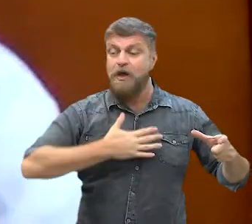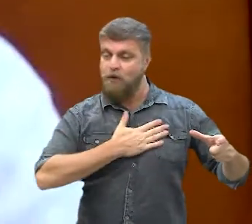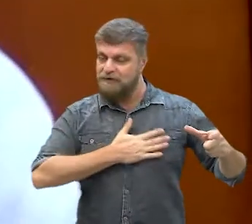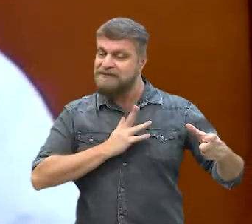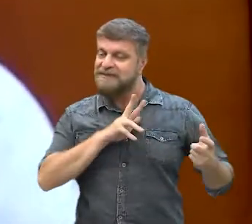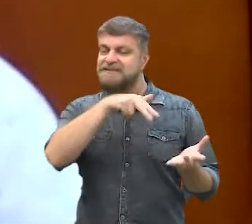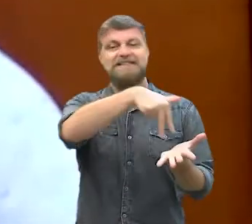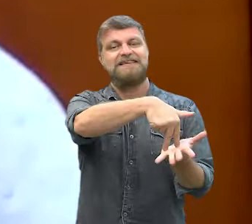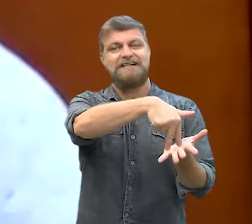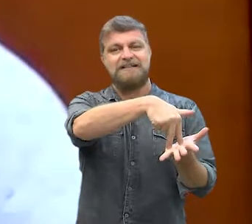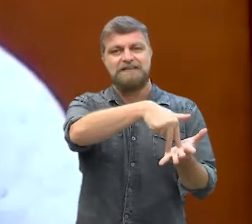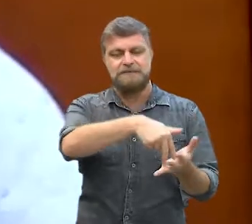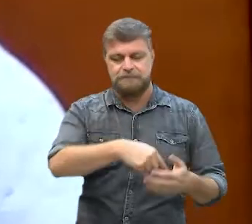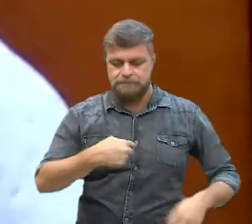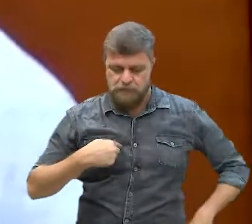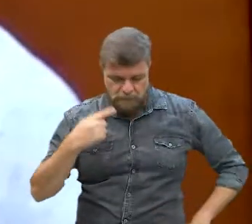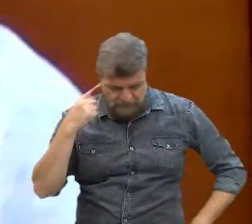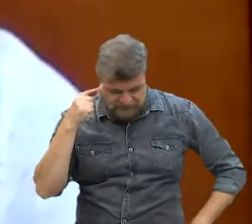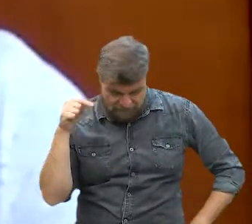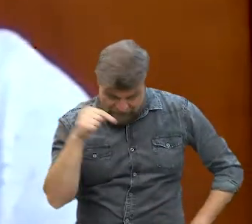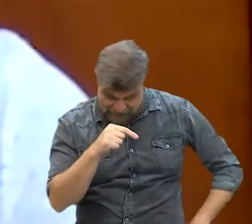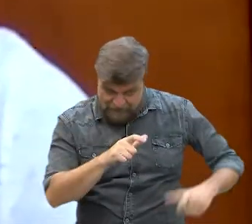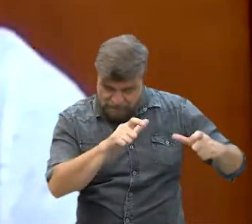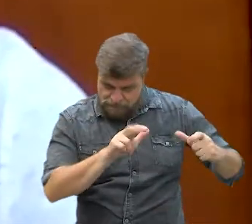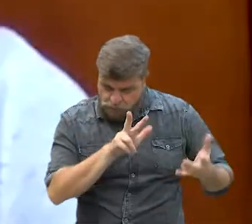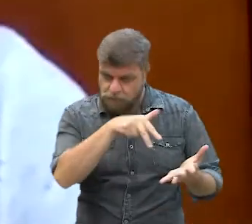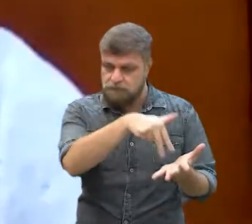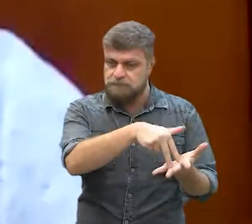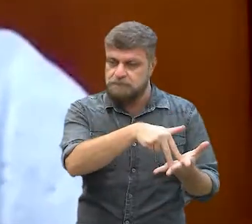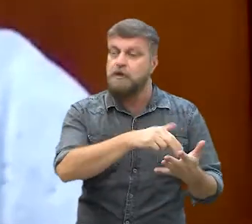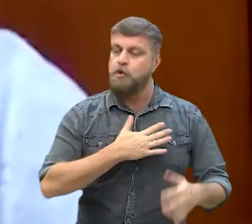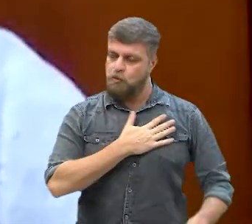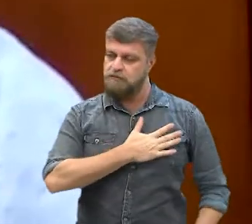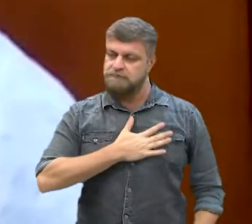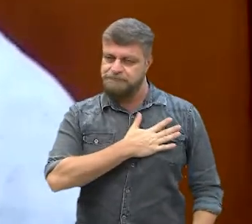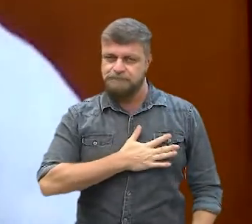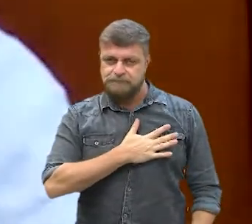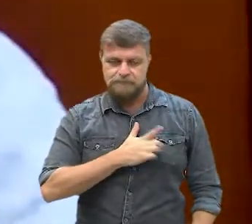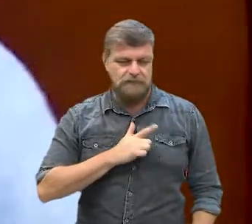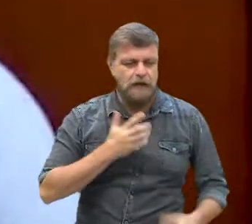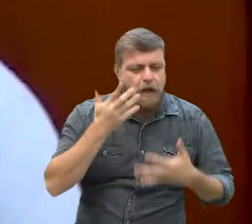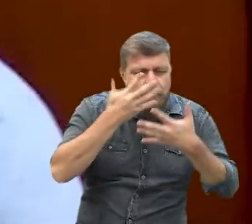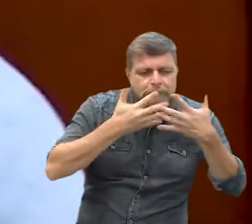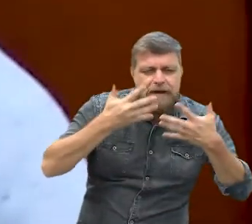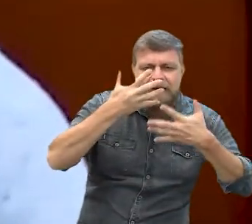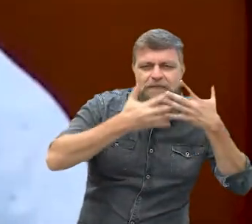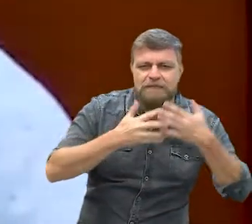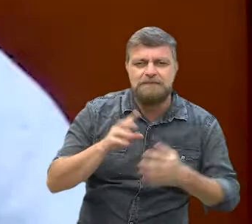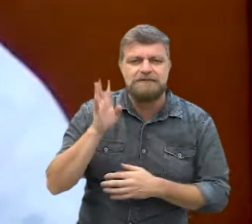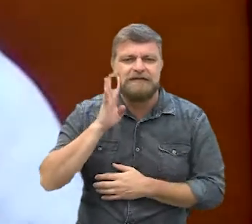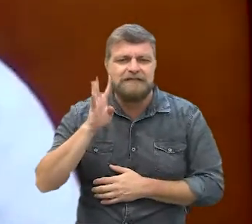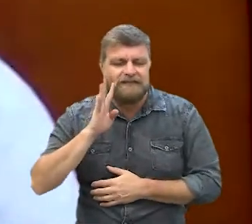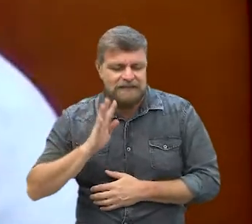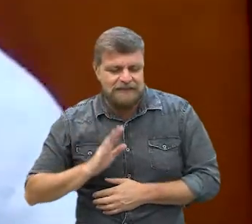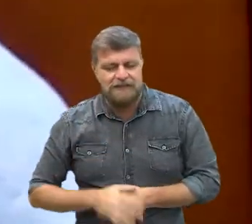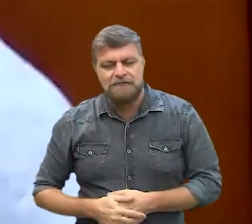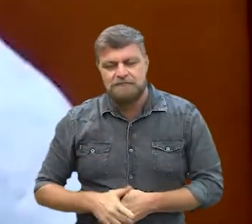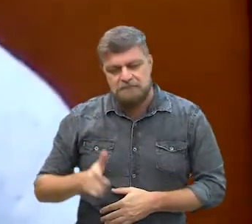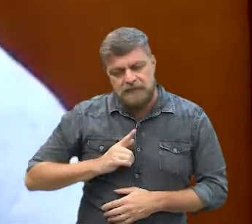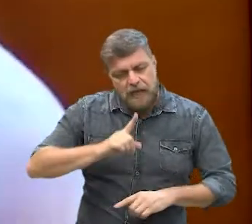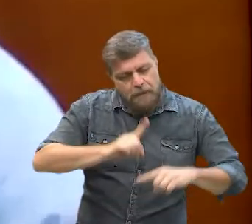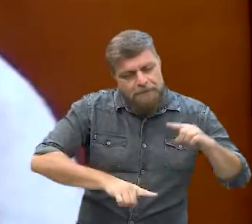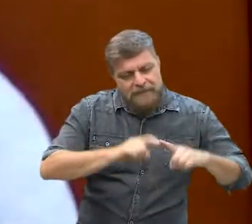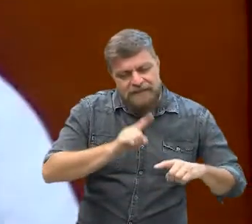eu gostaria de estar. Então, sim, eu gostaria de estar ali na hamburgueria? Gostaria. Toca uma música bacana? Toca. Tem um produto